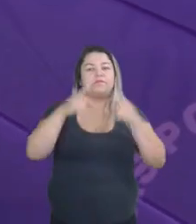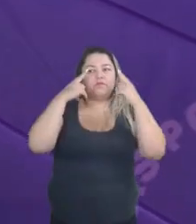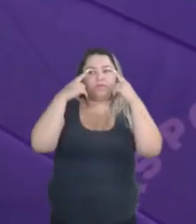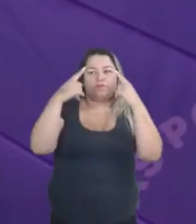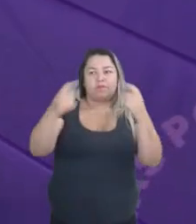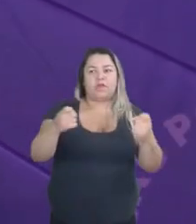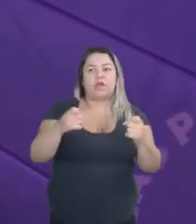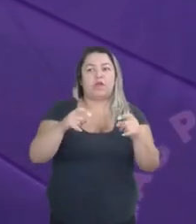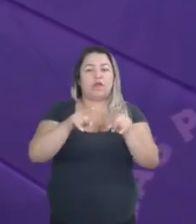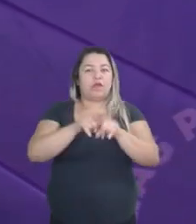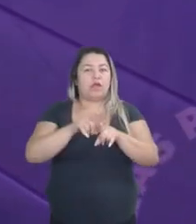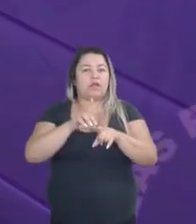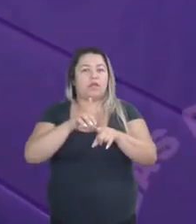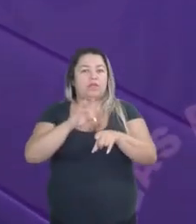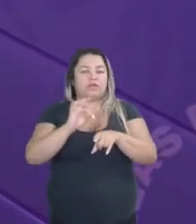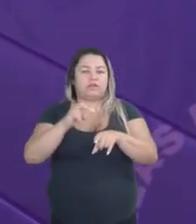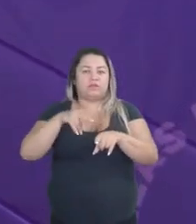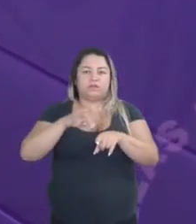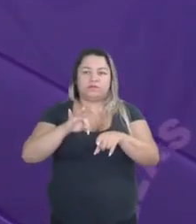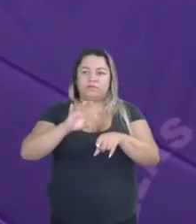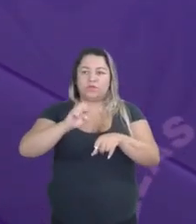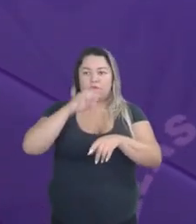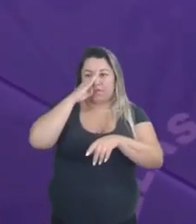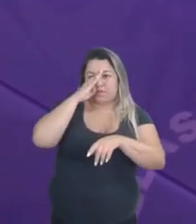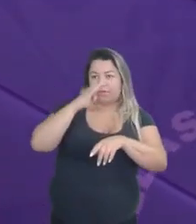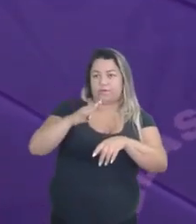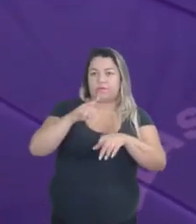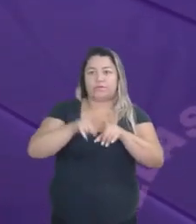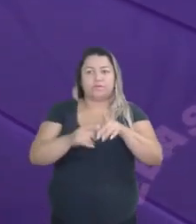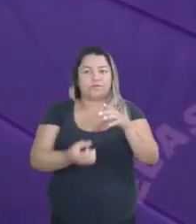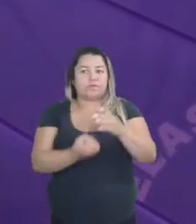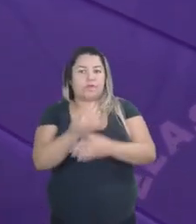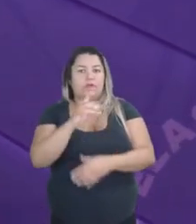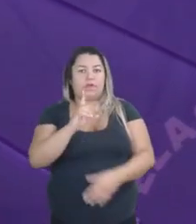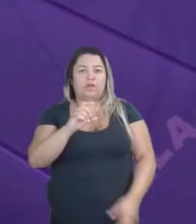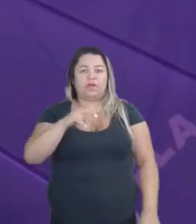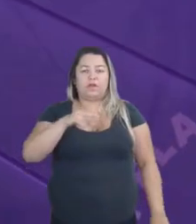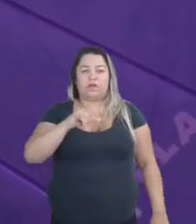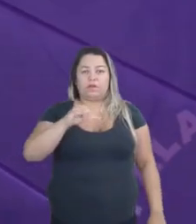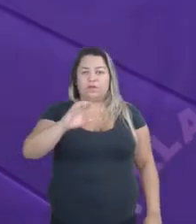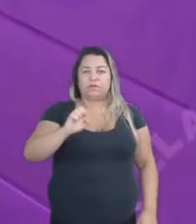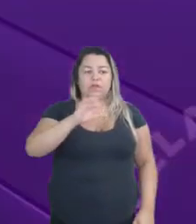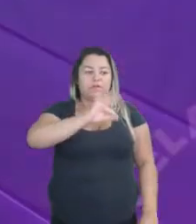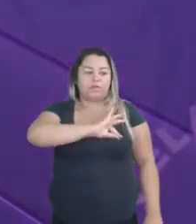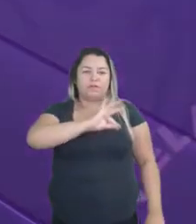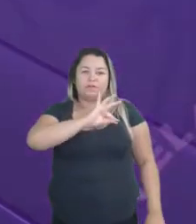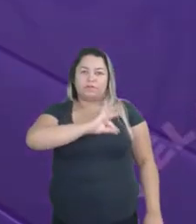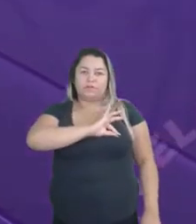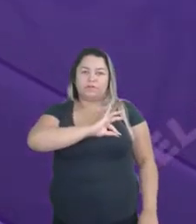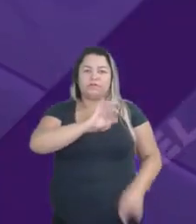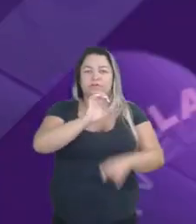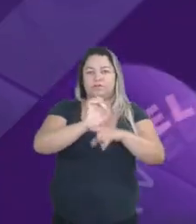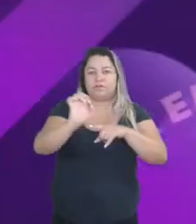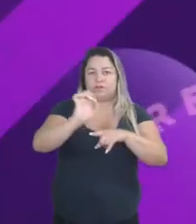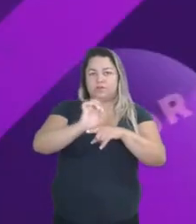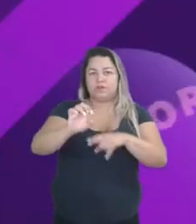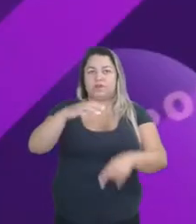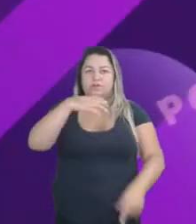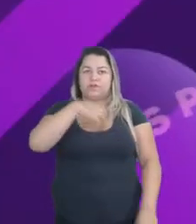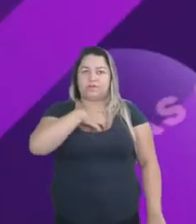Tenente Coronel Denise Santiago, fundadora da Patrulha Maria da Penha da Polícia Militar do Estado da